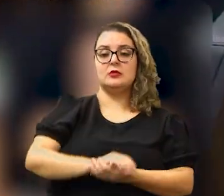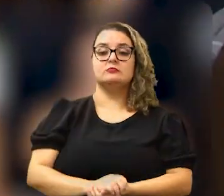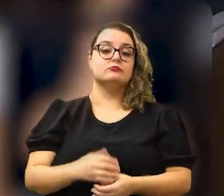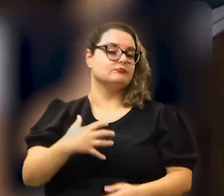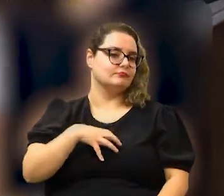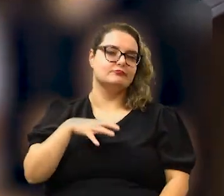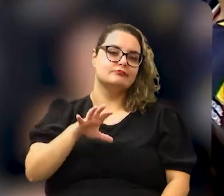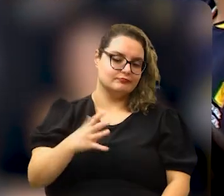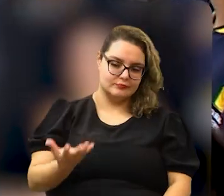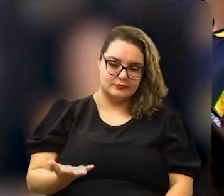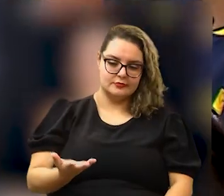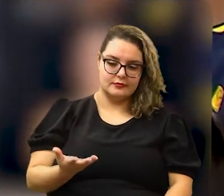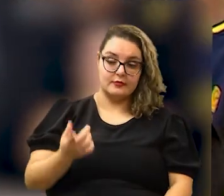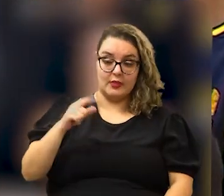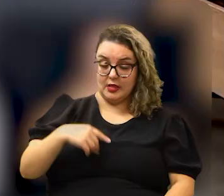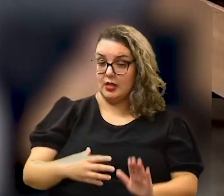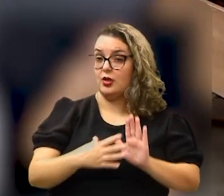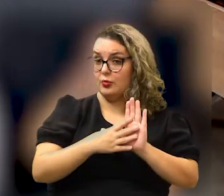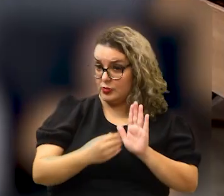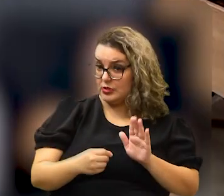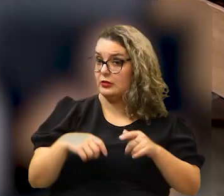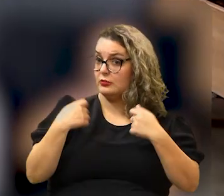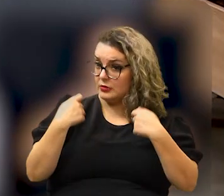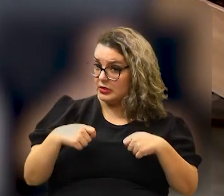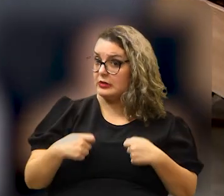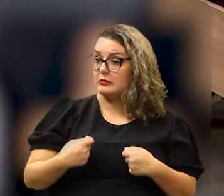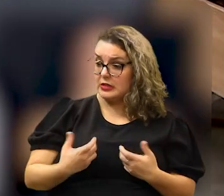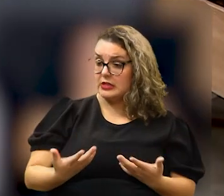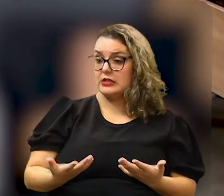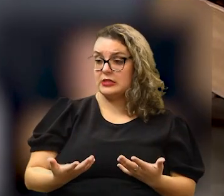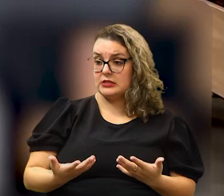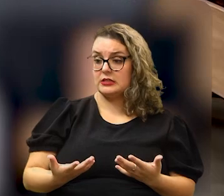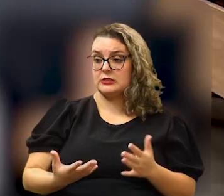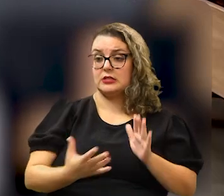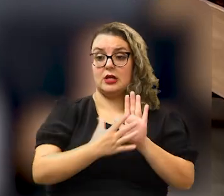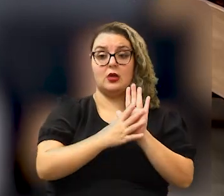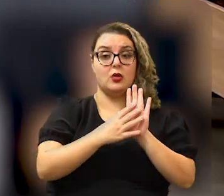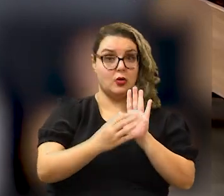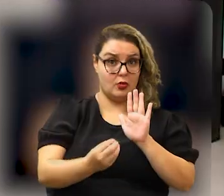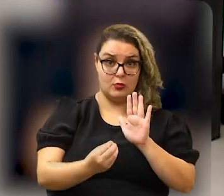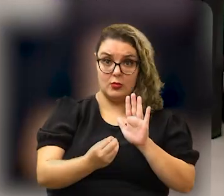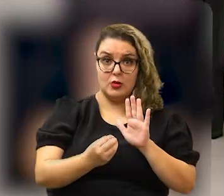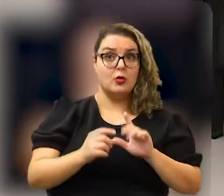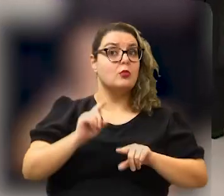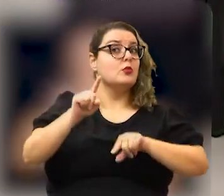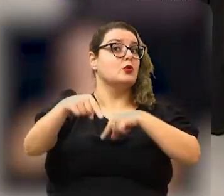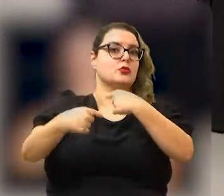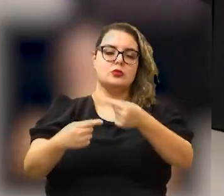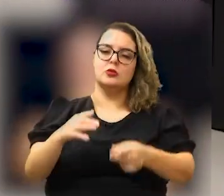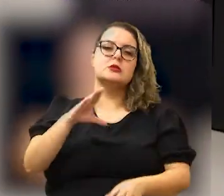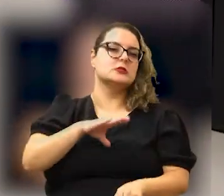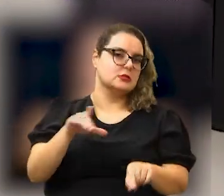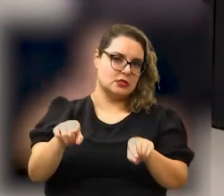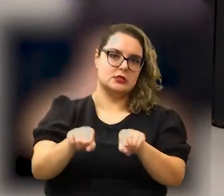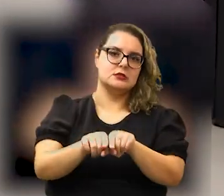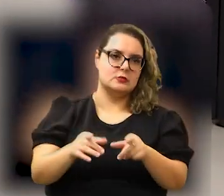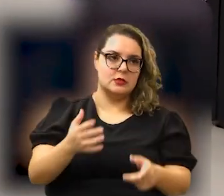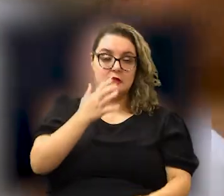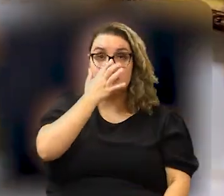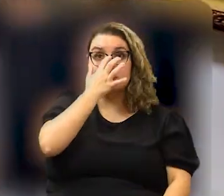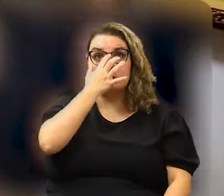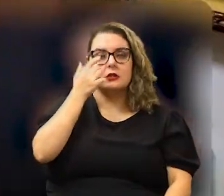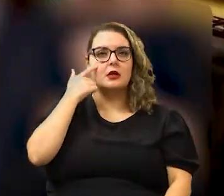deve ser copiado por outros municípios. É claro que esses